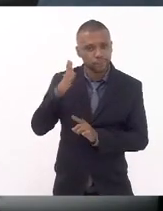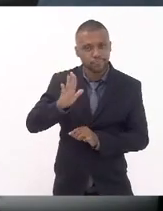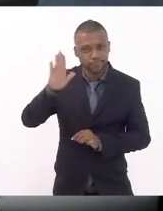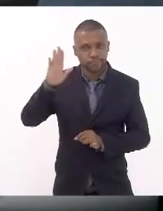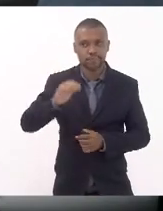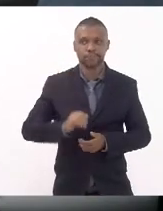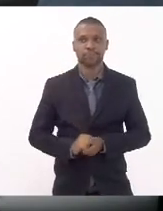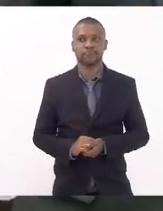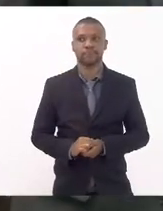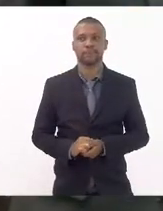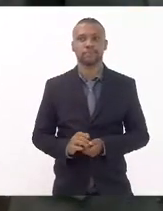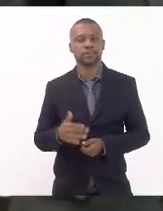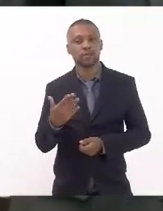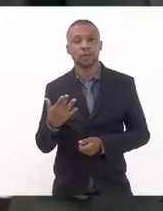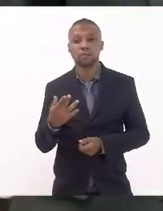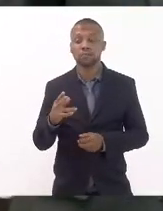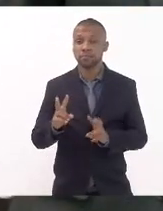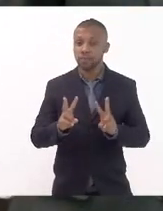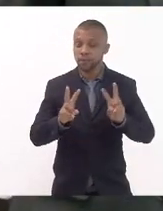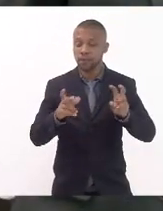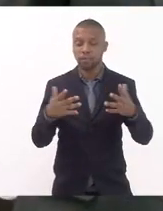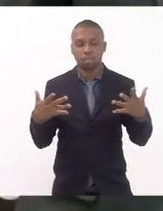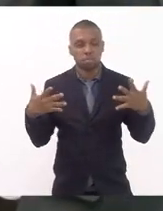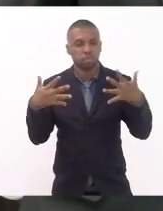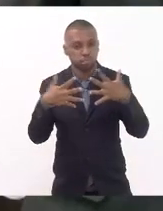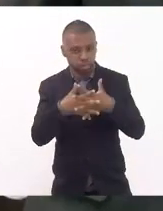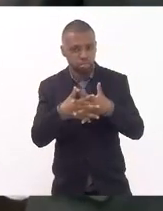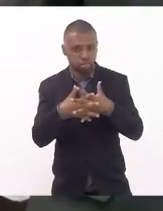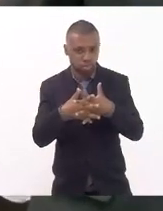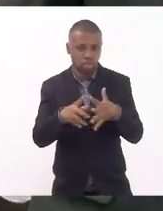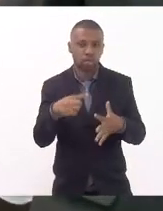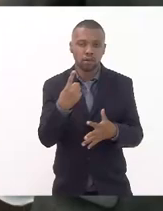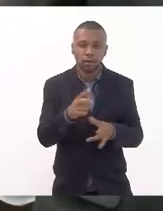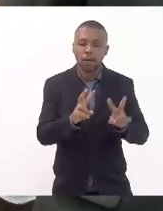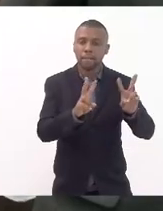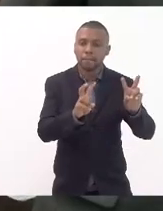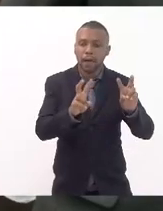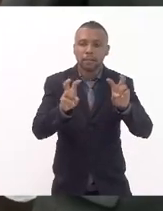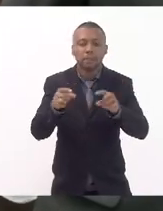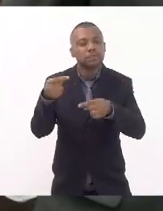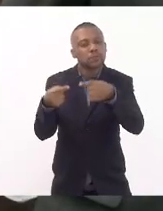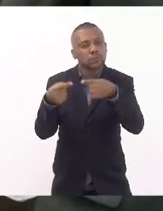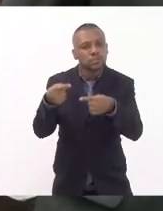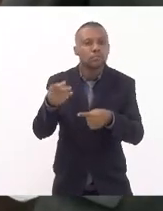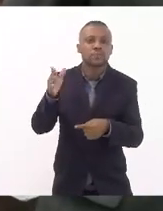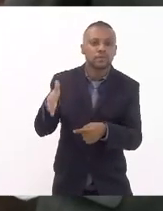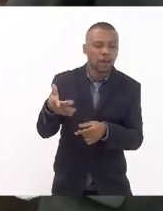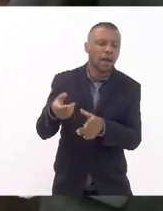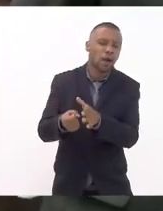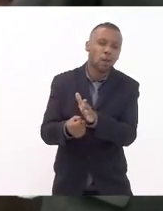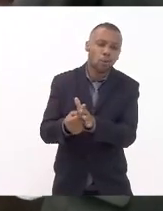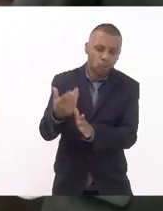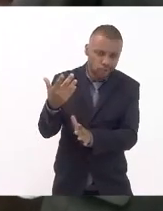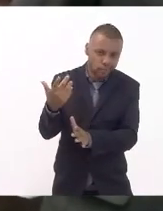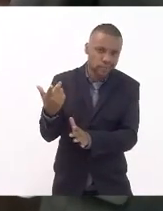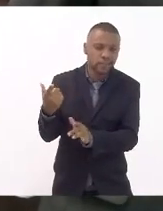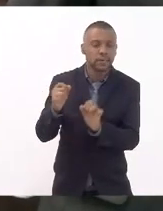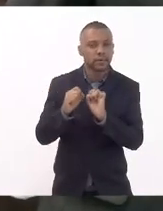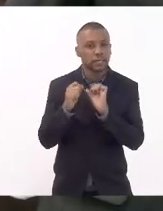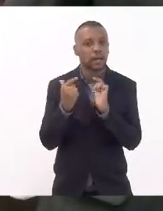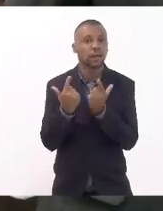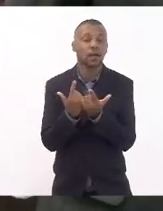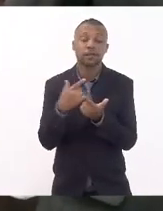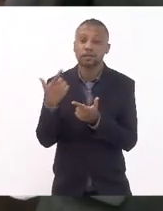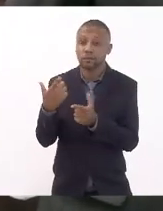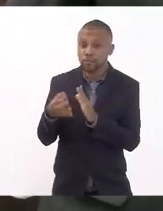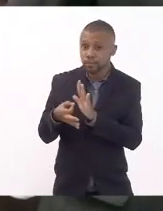Senhor presidente, esse é um tema complexo. A gente já tratou algumas vezes aqui na Assembleia Legislativa. Eu vou dar parecer